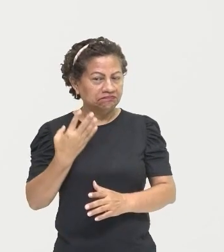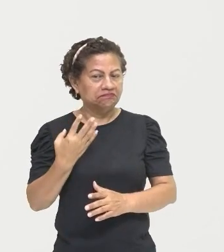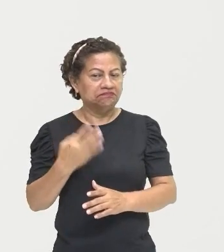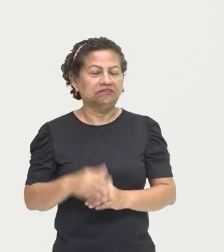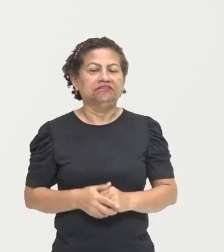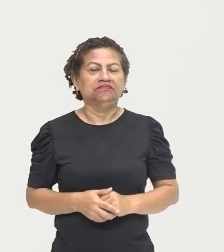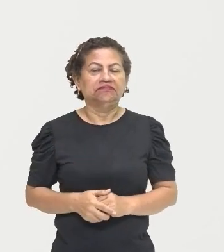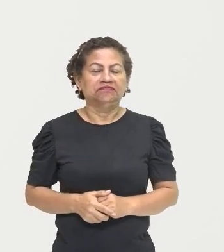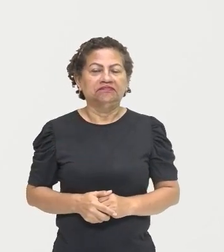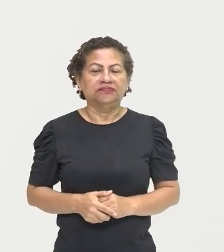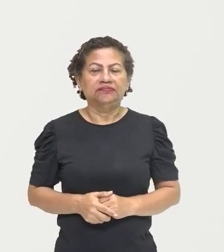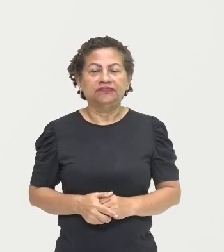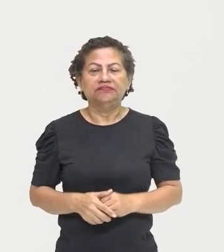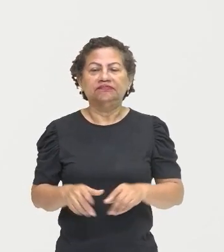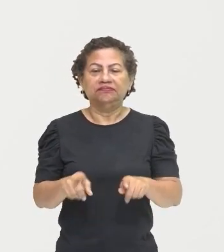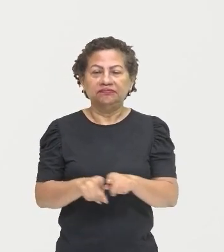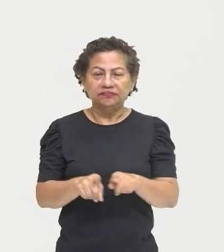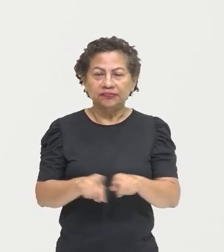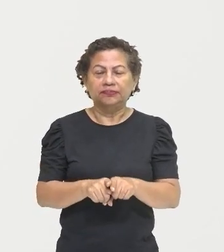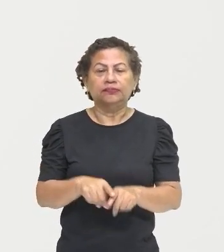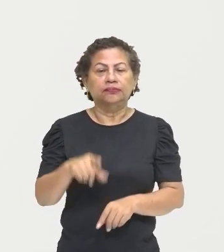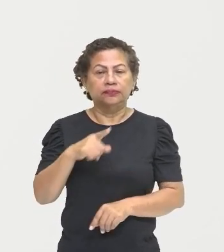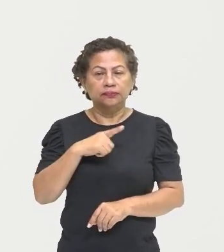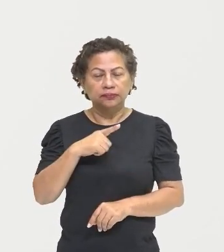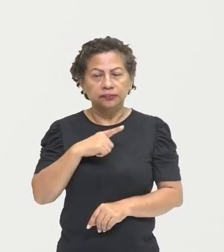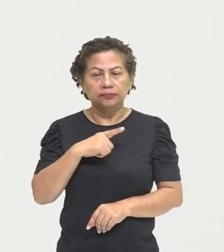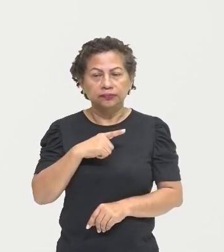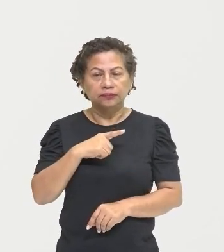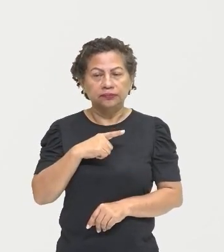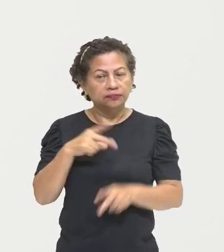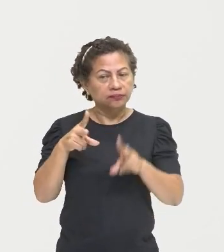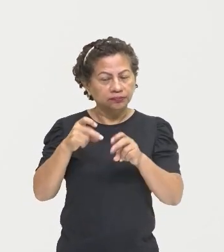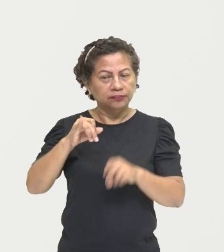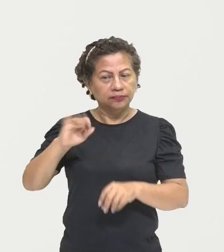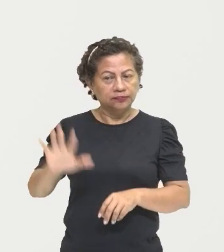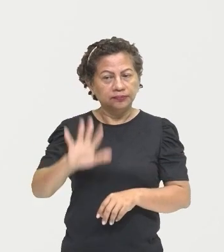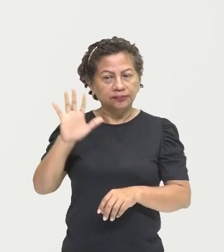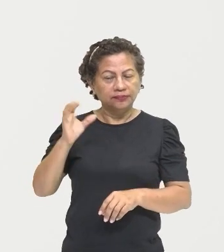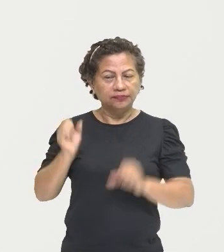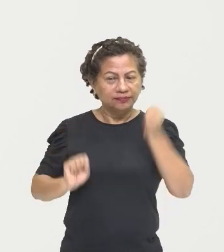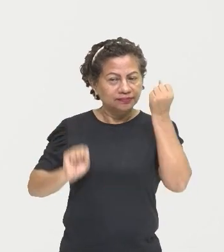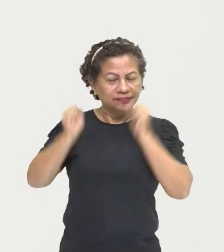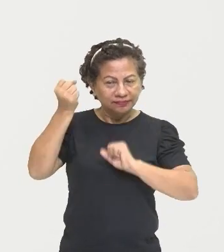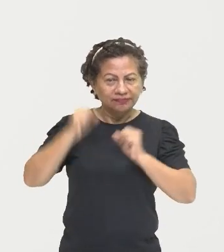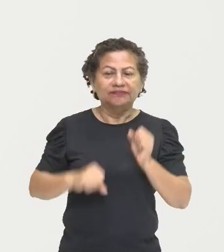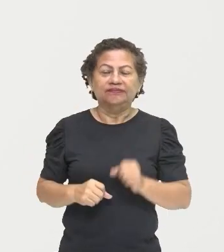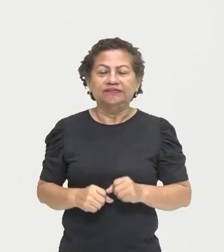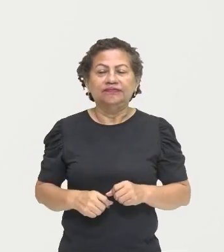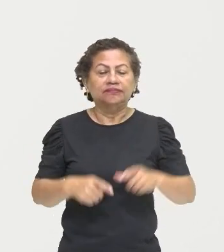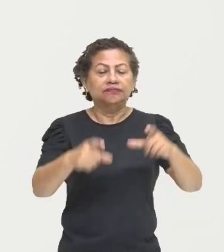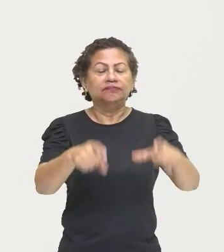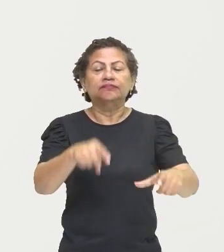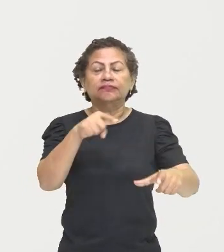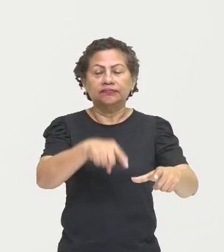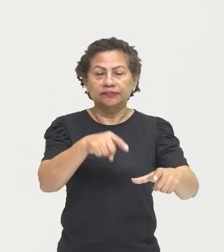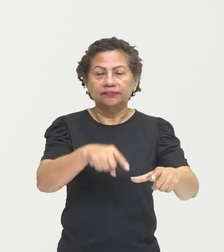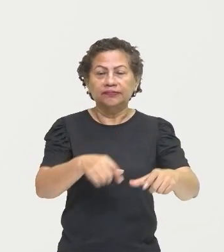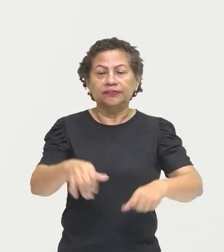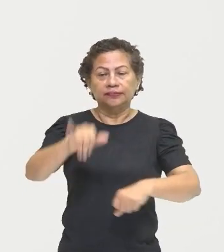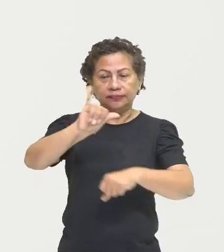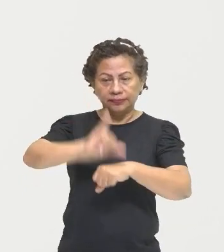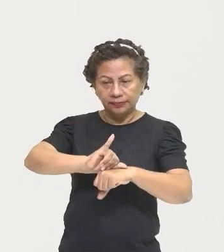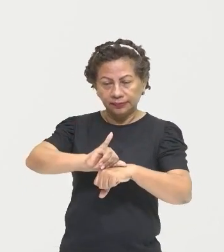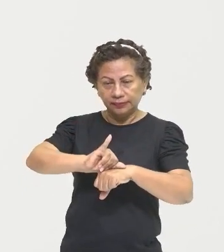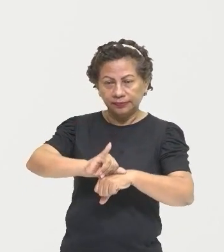é que nós temos a espacialização do polo industrial de Manaus? Está concentrada na capital do nosso estado, na capital do